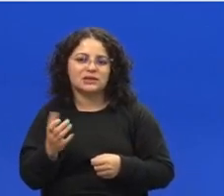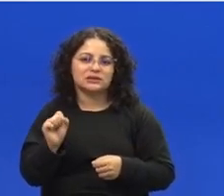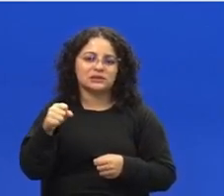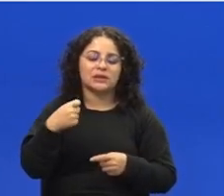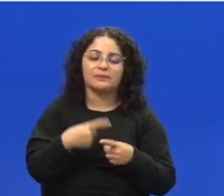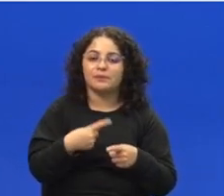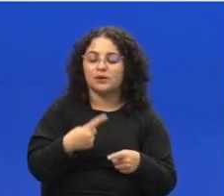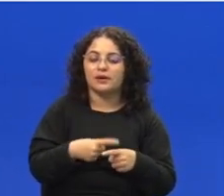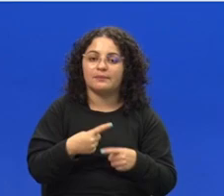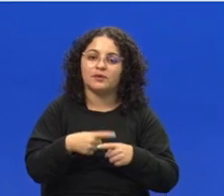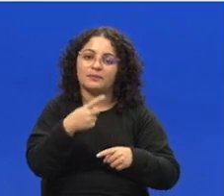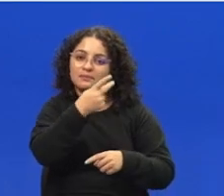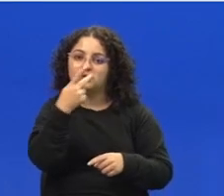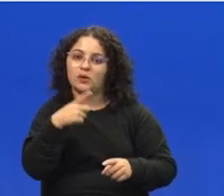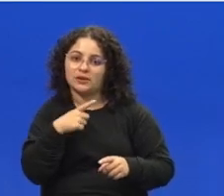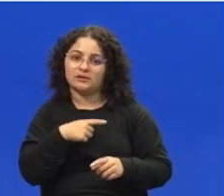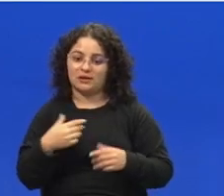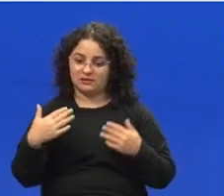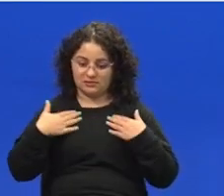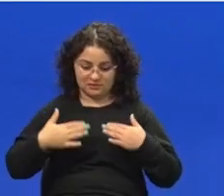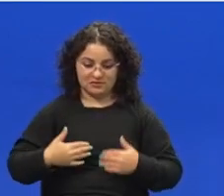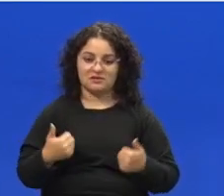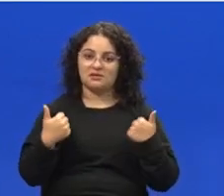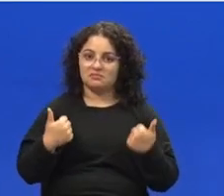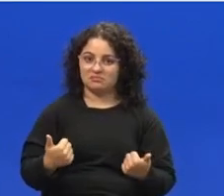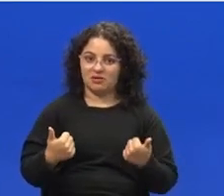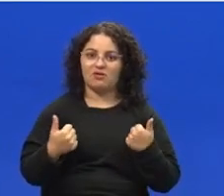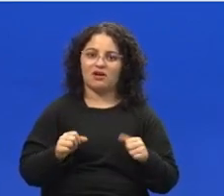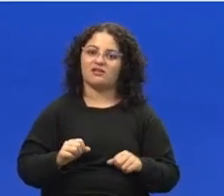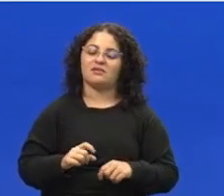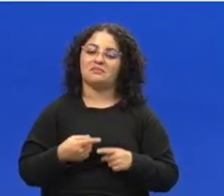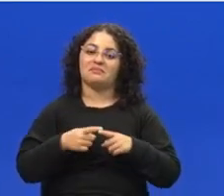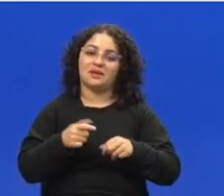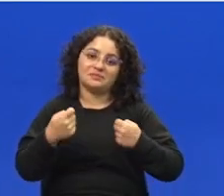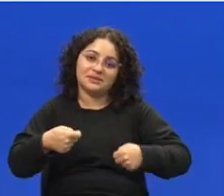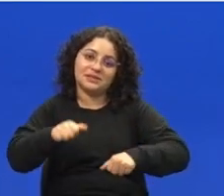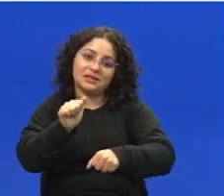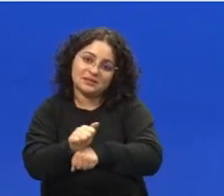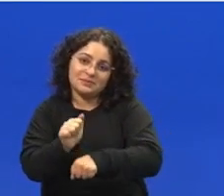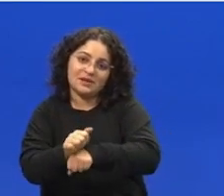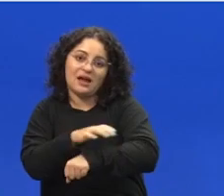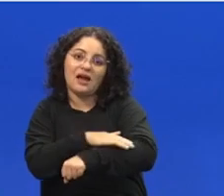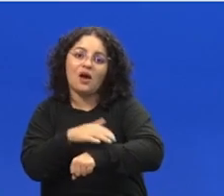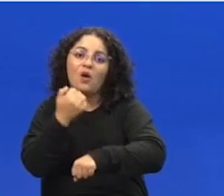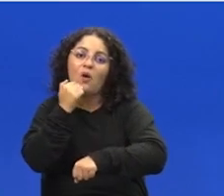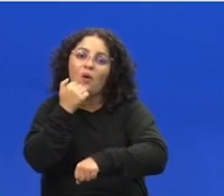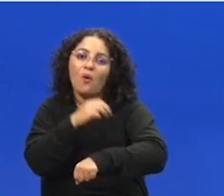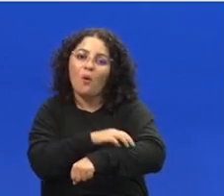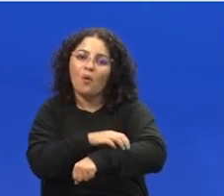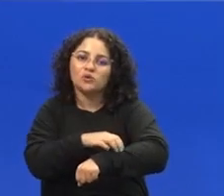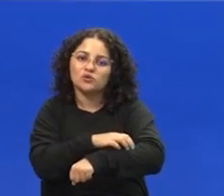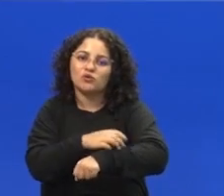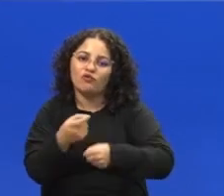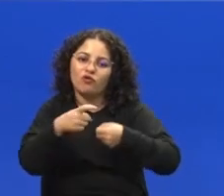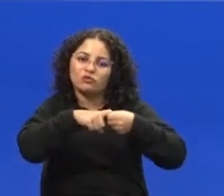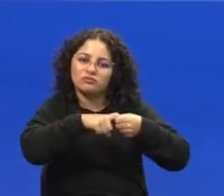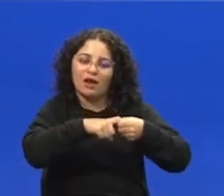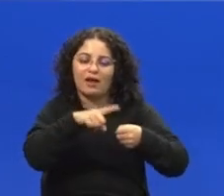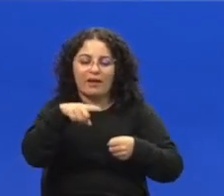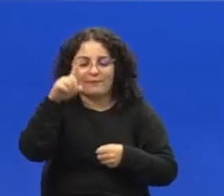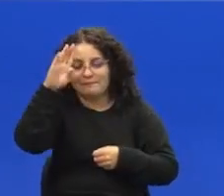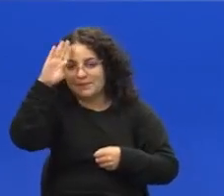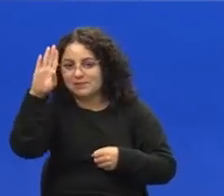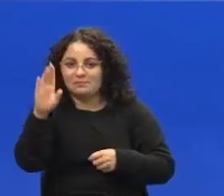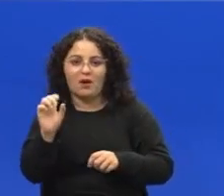Por quê? O paciente tem uma condição física geral, só que tem que esperar a formação do calo ósseo. Esse é o maior desafio